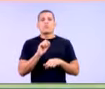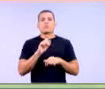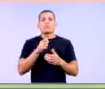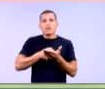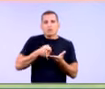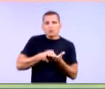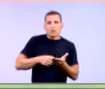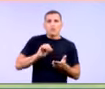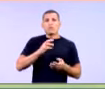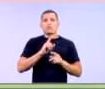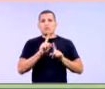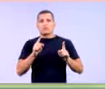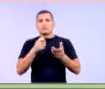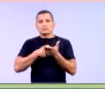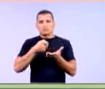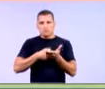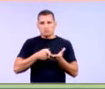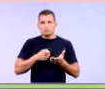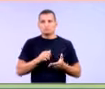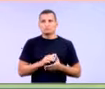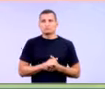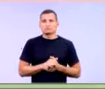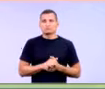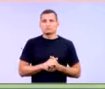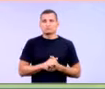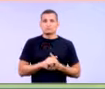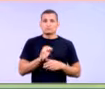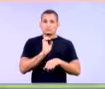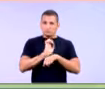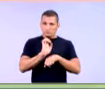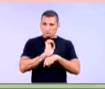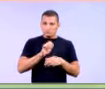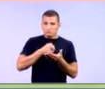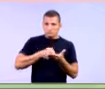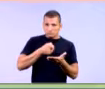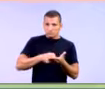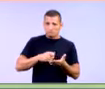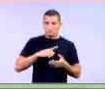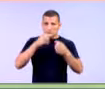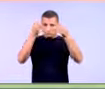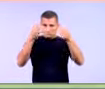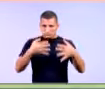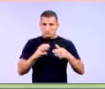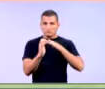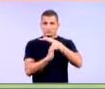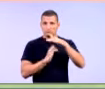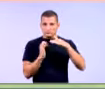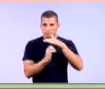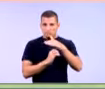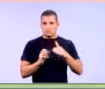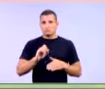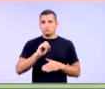não obrigatório? O estágio obrigatório diz o seguinte: a empresa ou